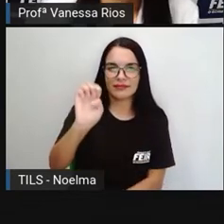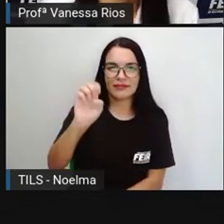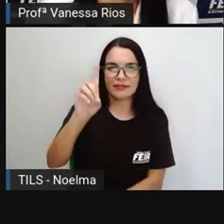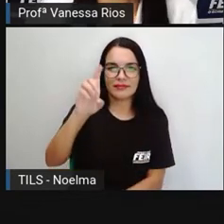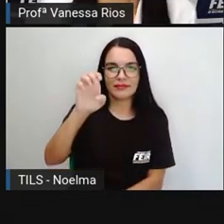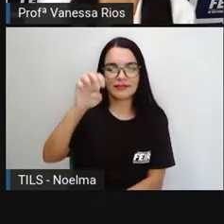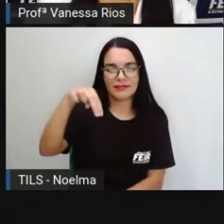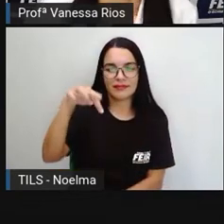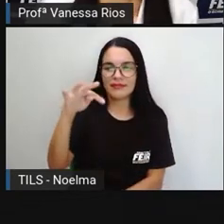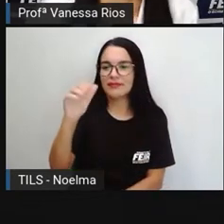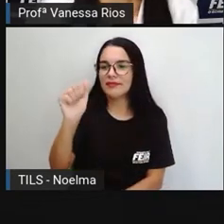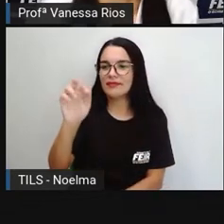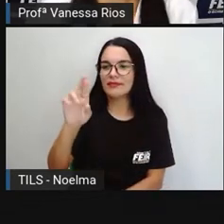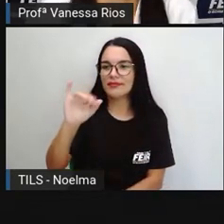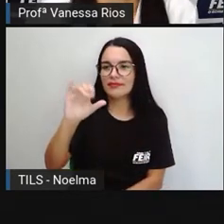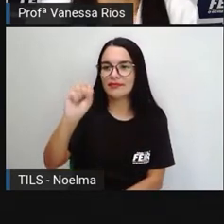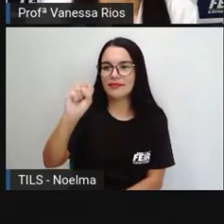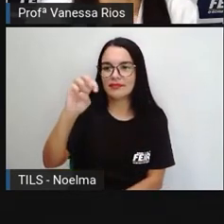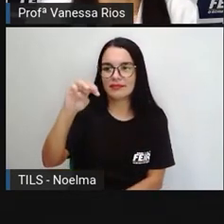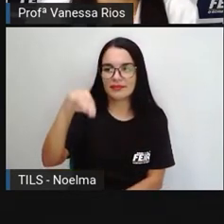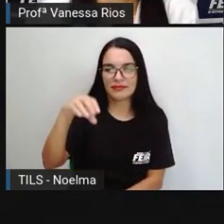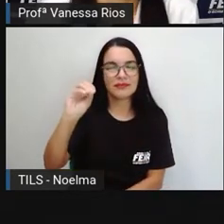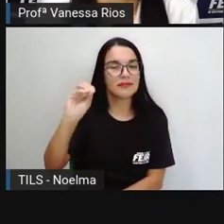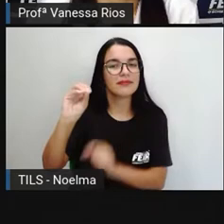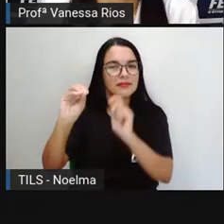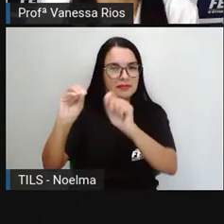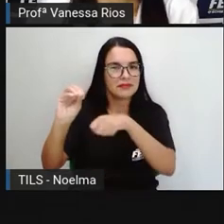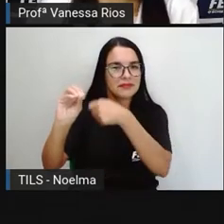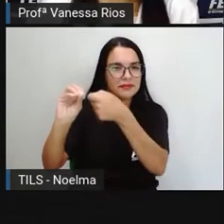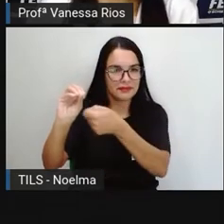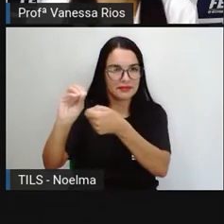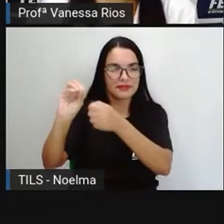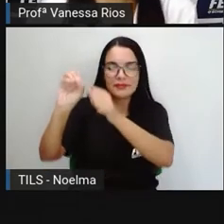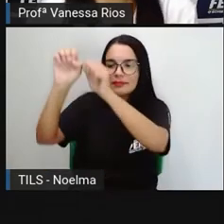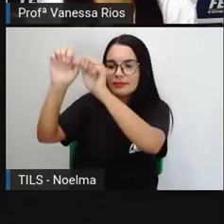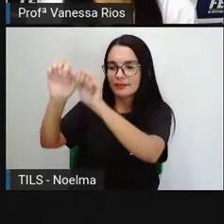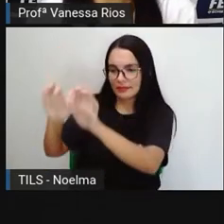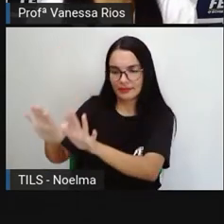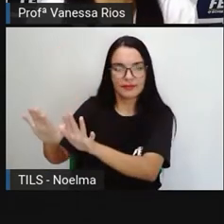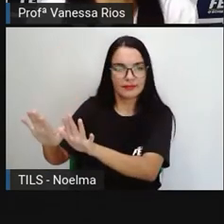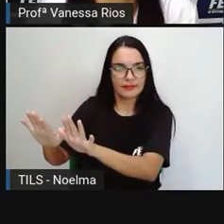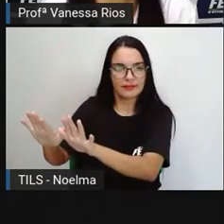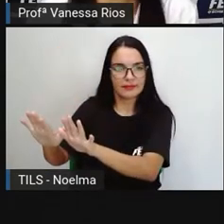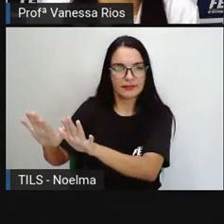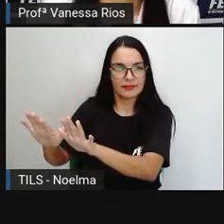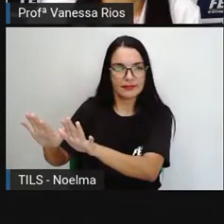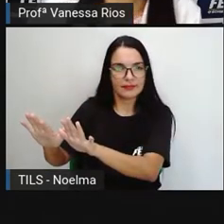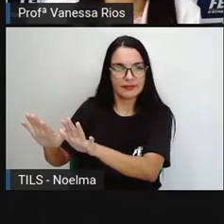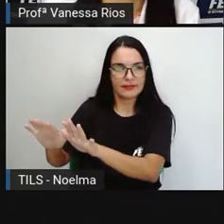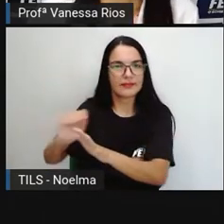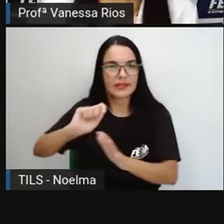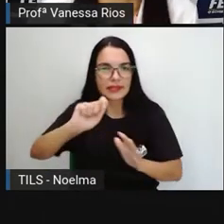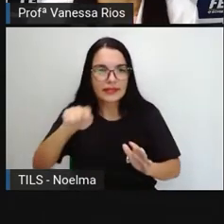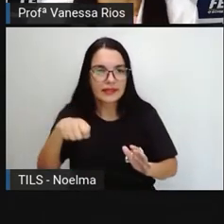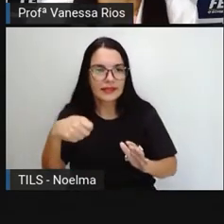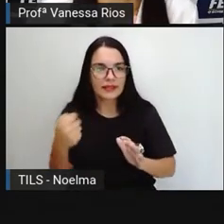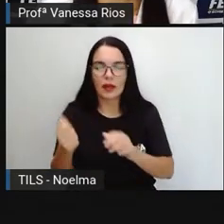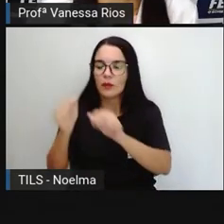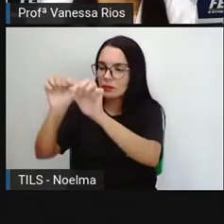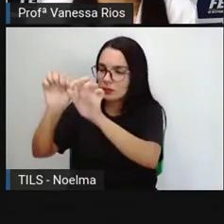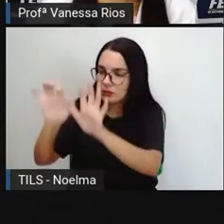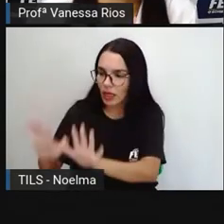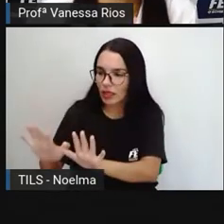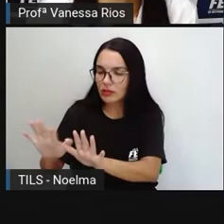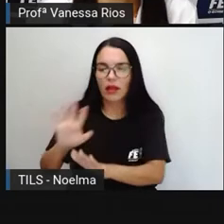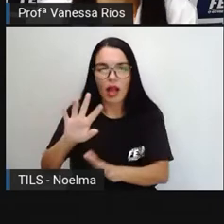O sedentarismo é o estilo de vida que se caracteriza pela permanência em um lugar mais ou menos definido como